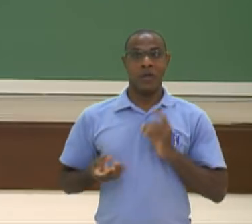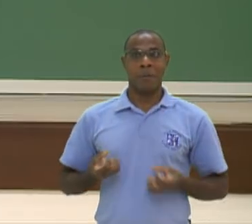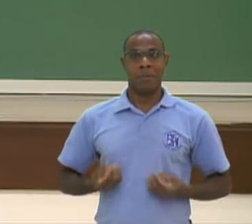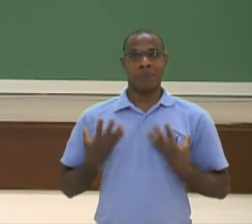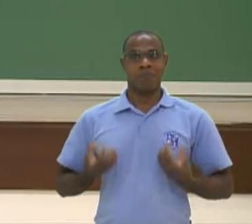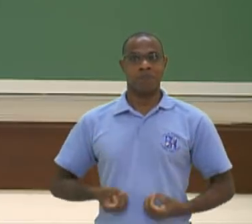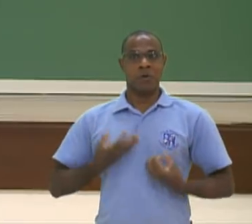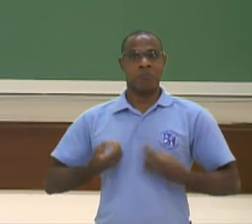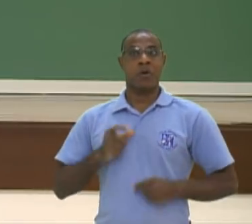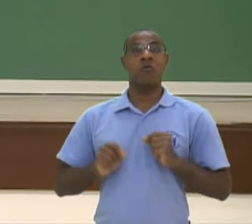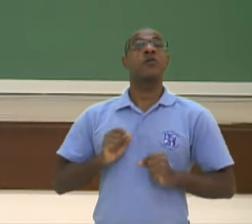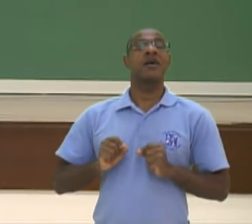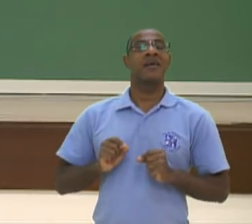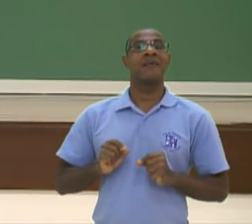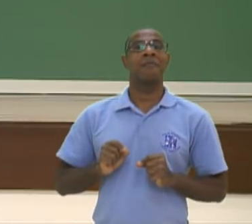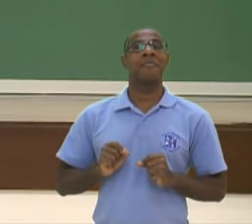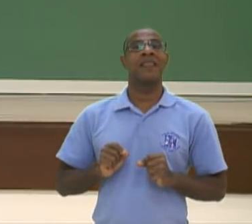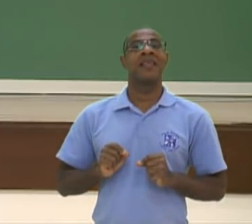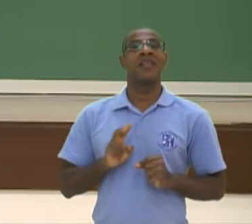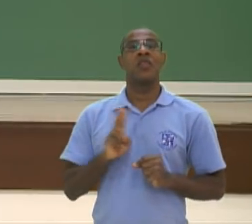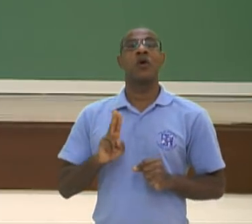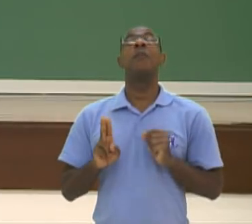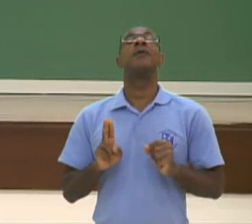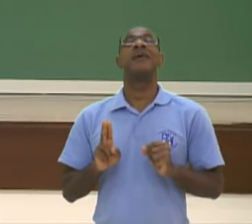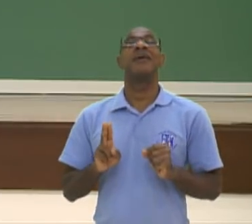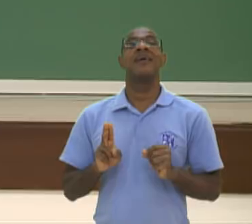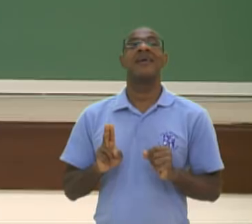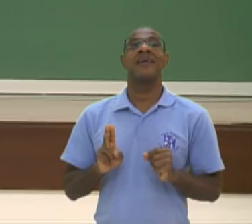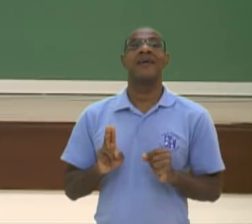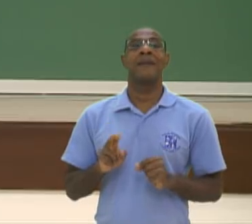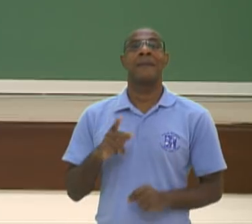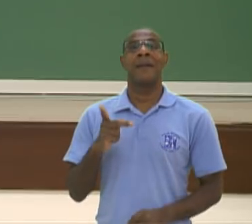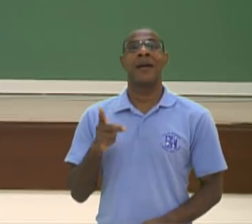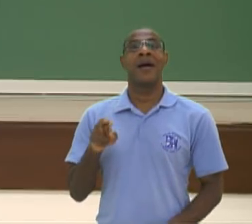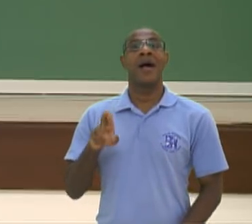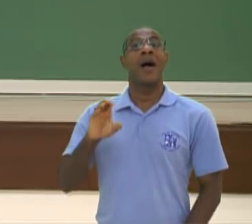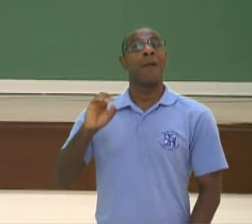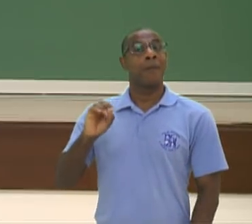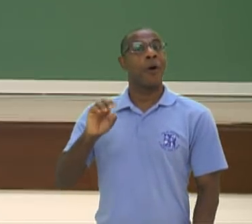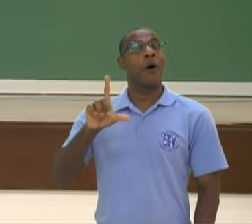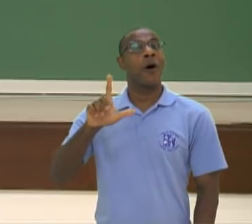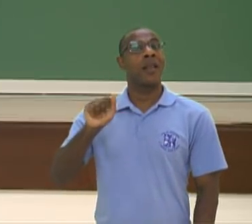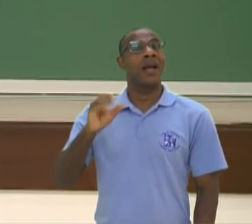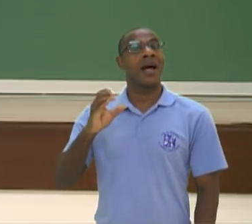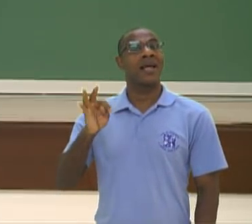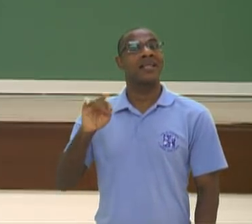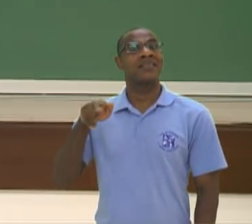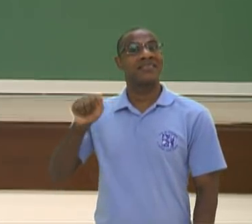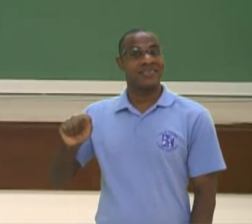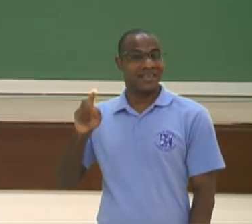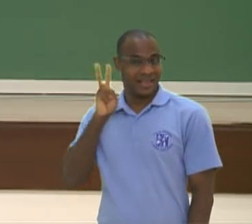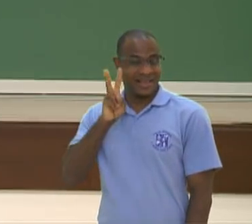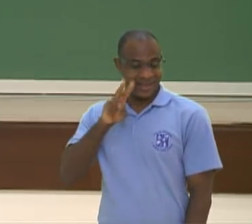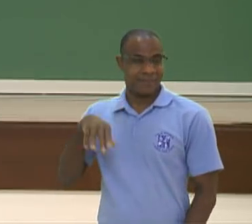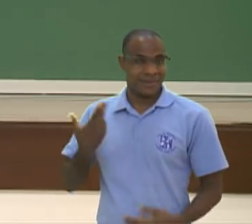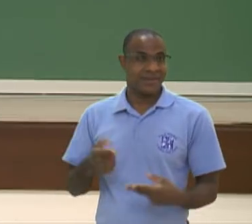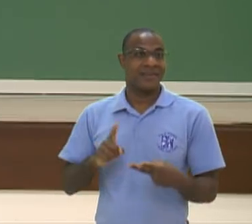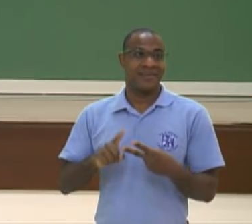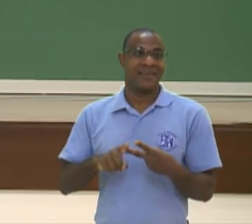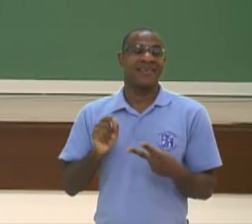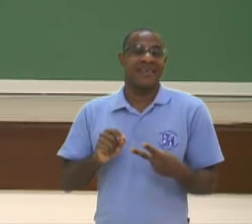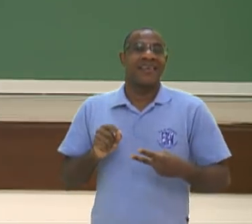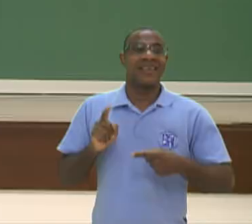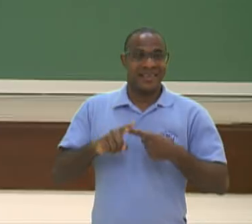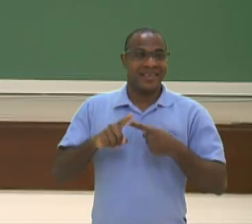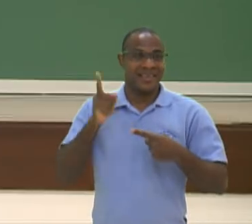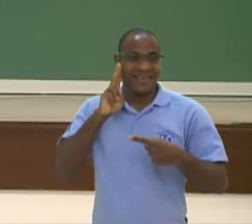leite materno, esse hormônio se chama prolactina, certo? E ele é produzido